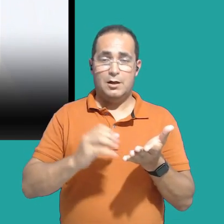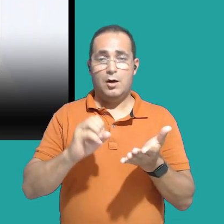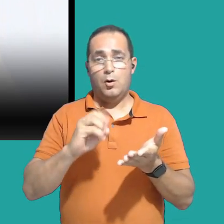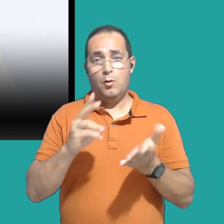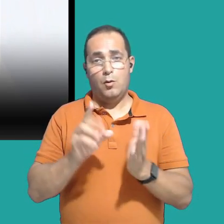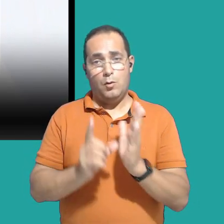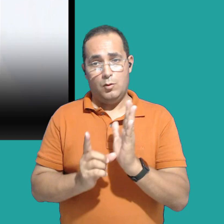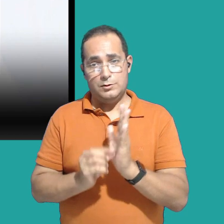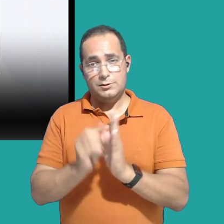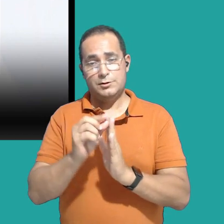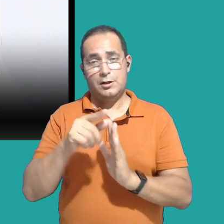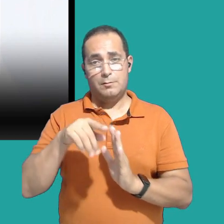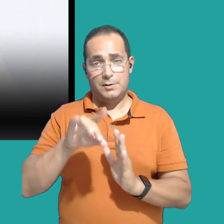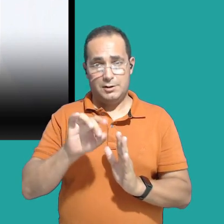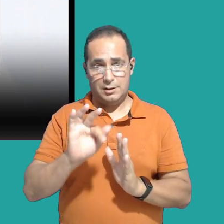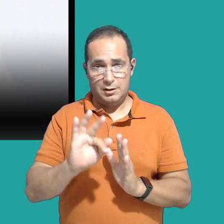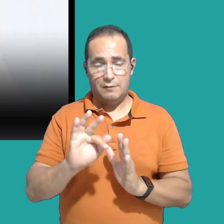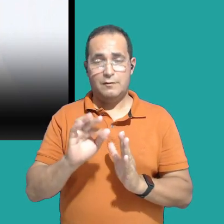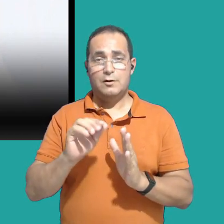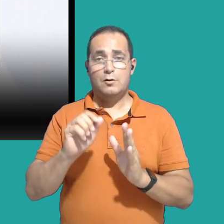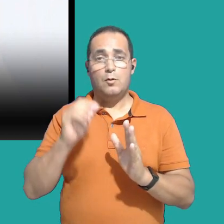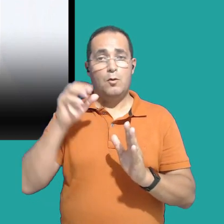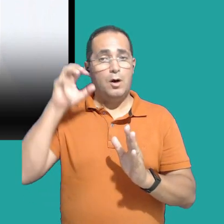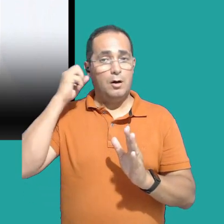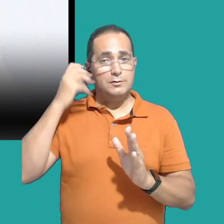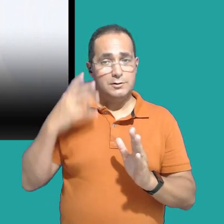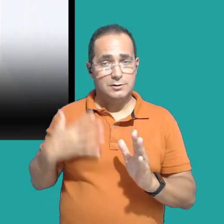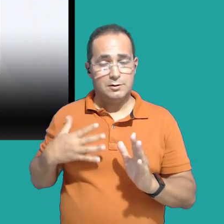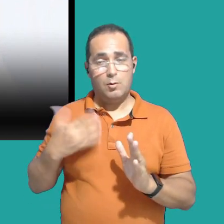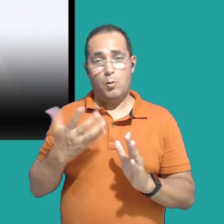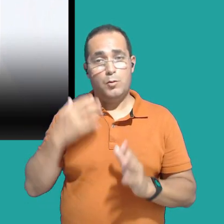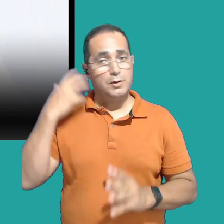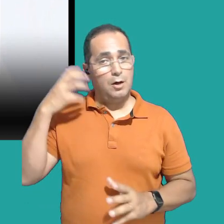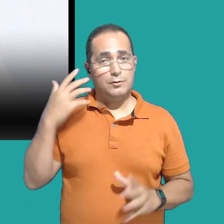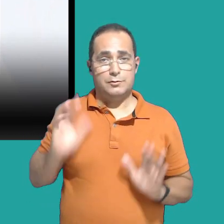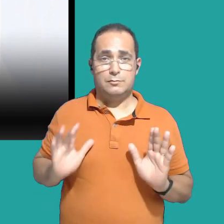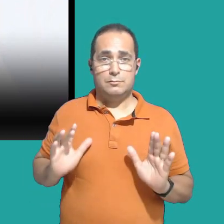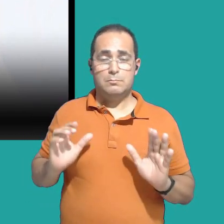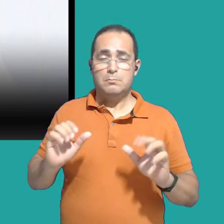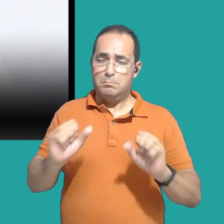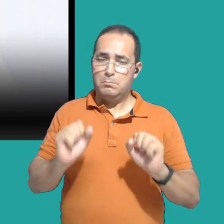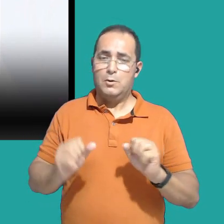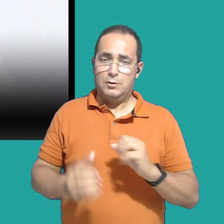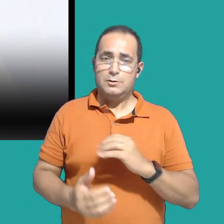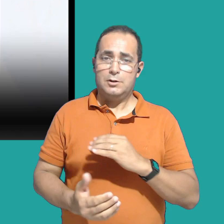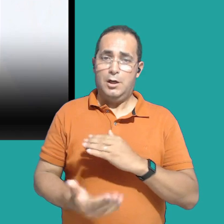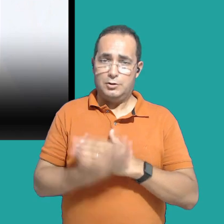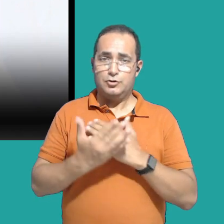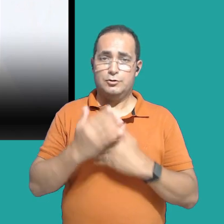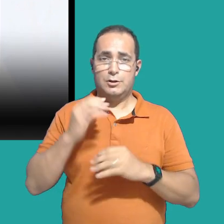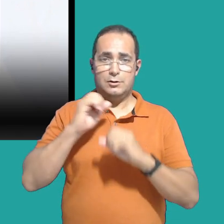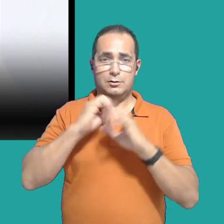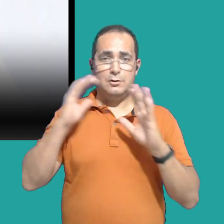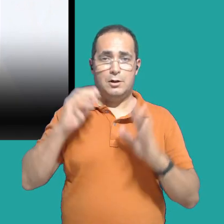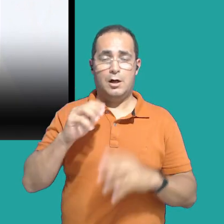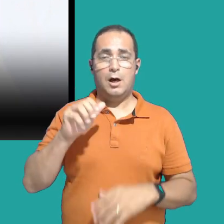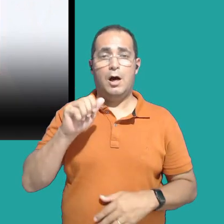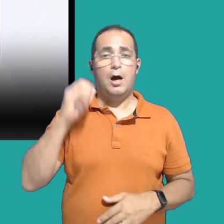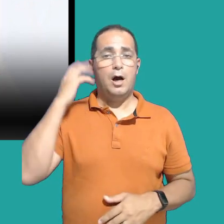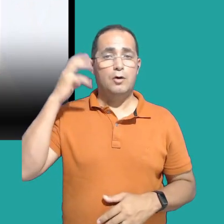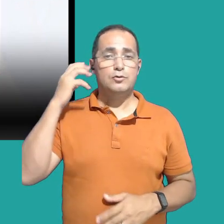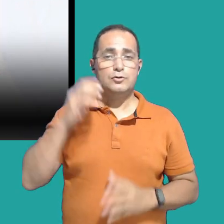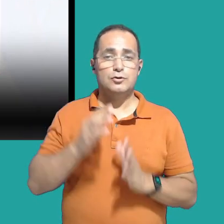ser acessível assim, em braille, no formato digital, com audiodescrição nas imagens, ou então em áudio. Também